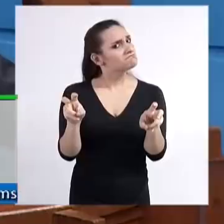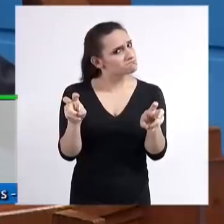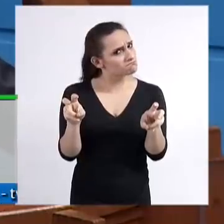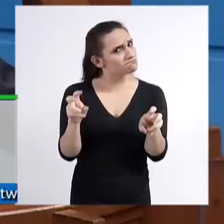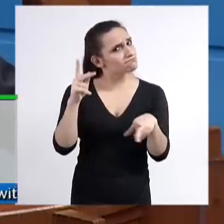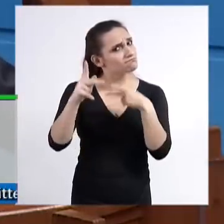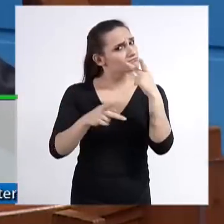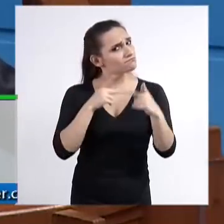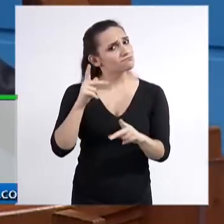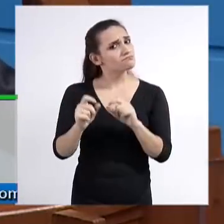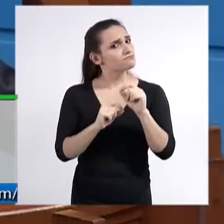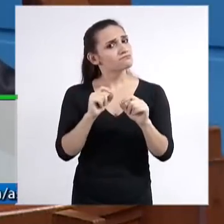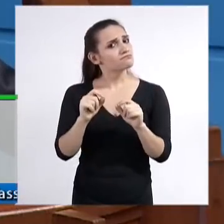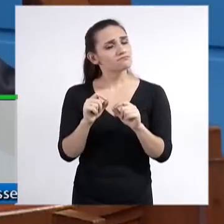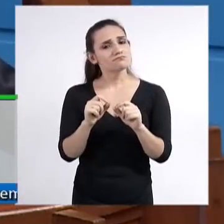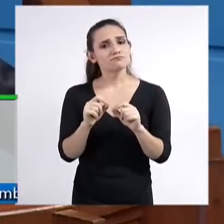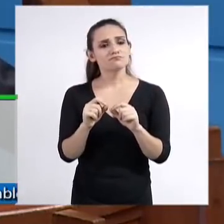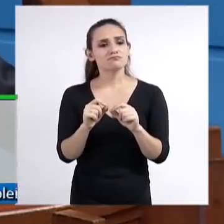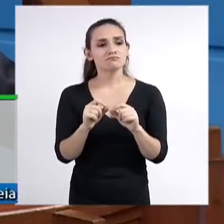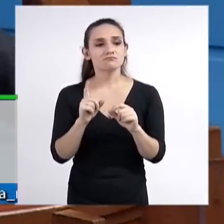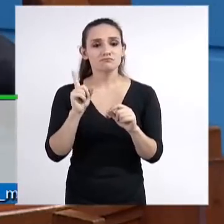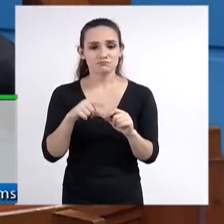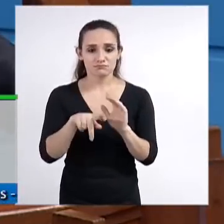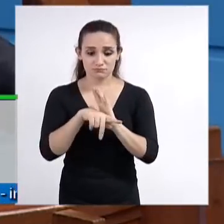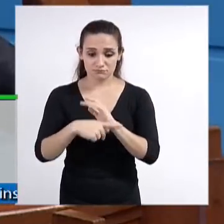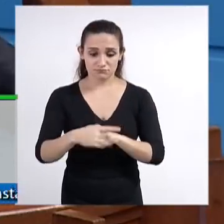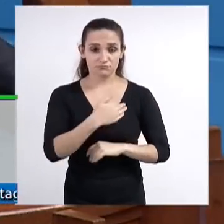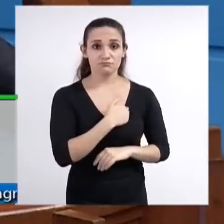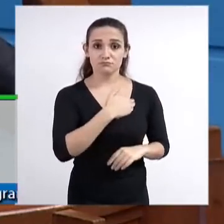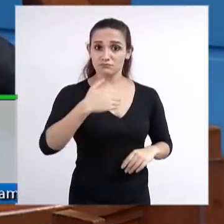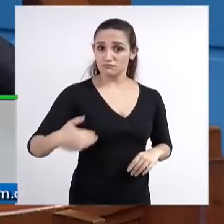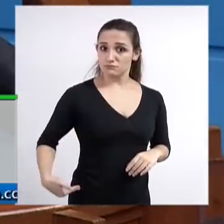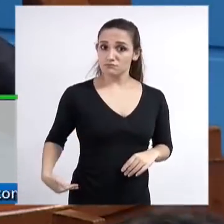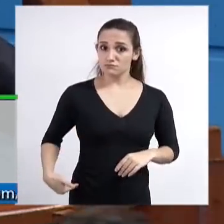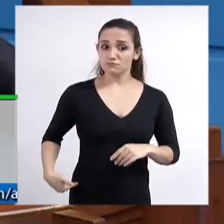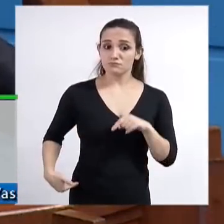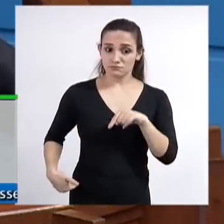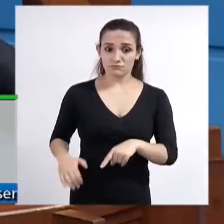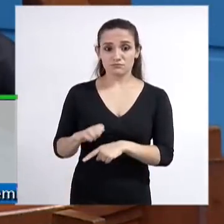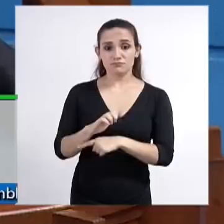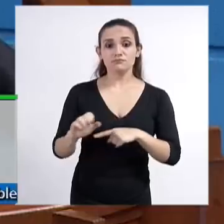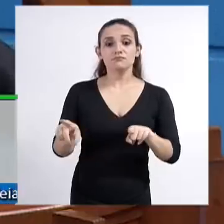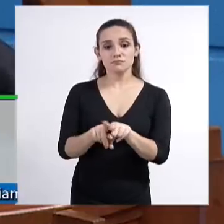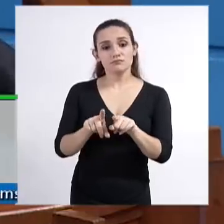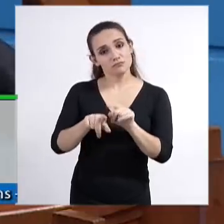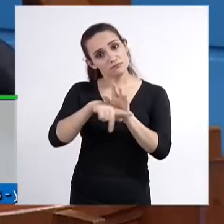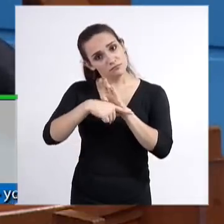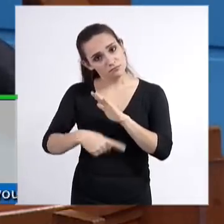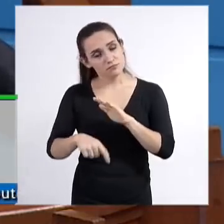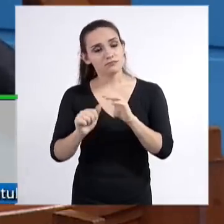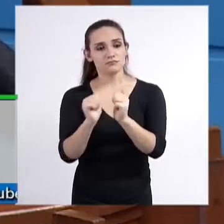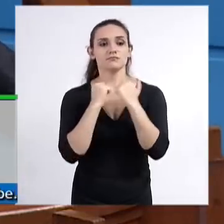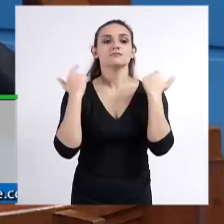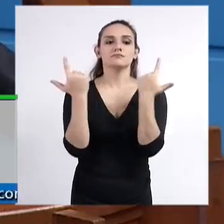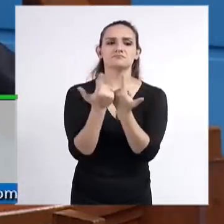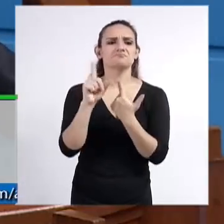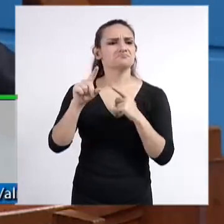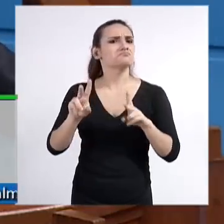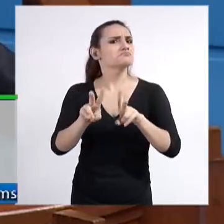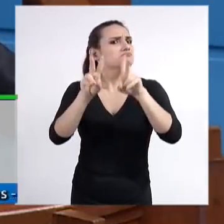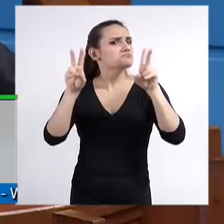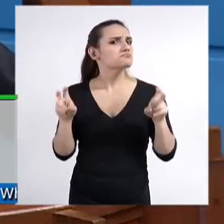que diz respeito ao governo do Estado, um tema que diz respeito a esta casa, um